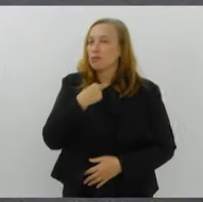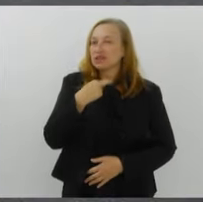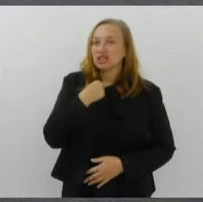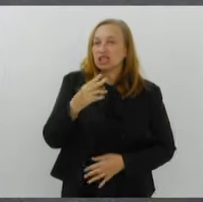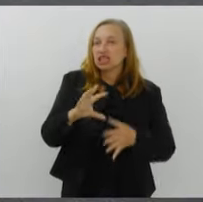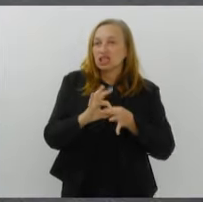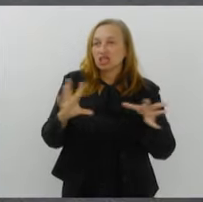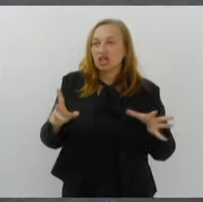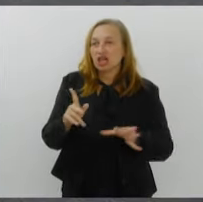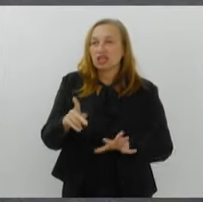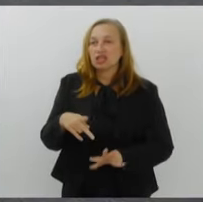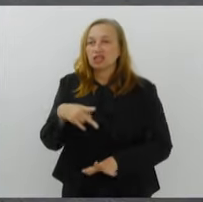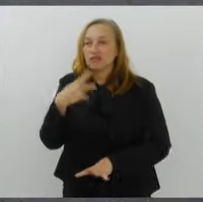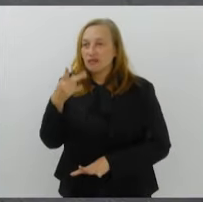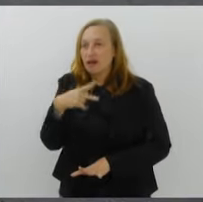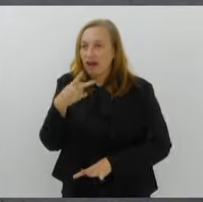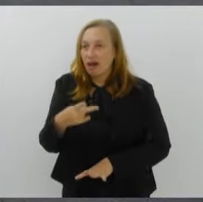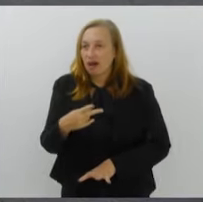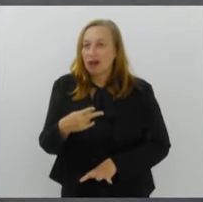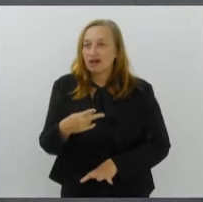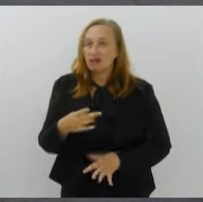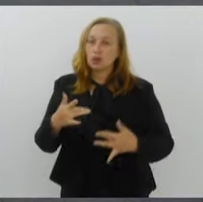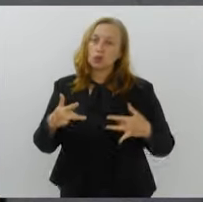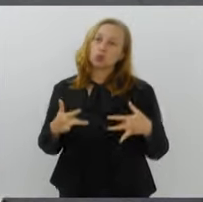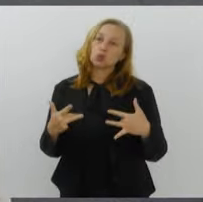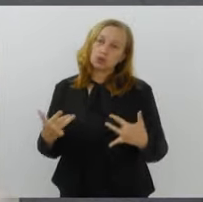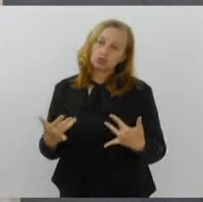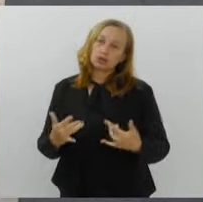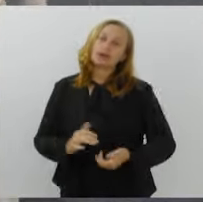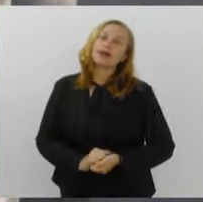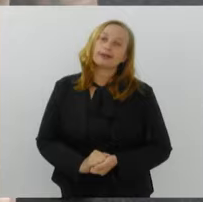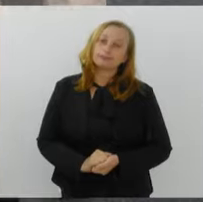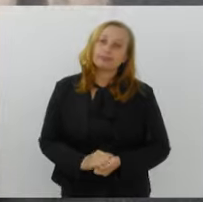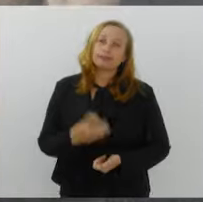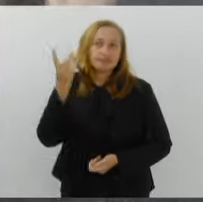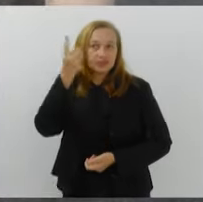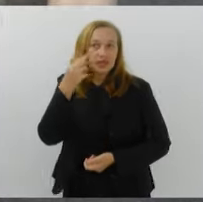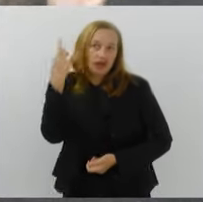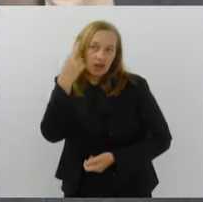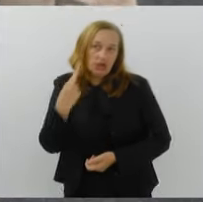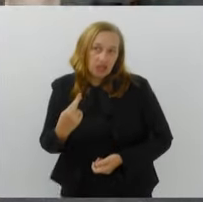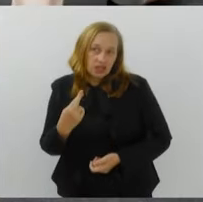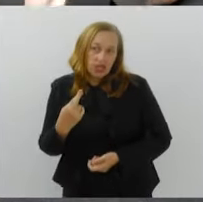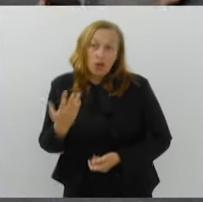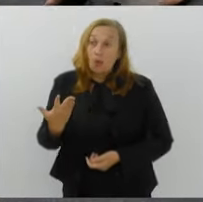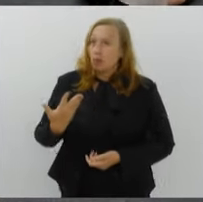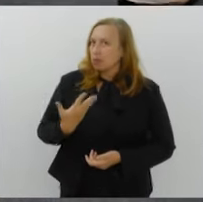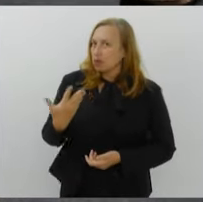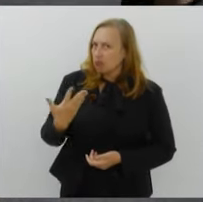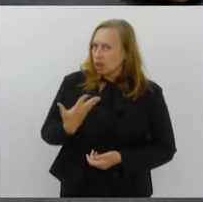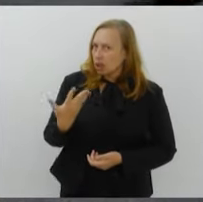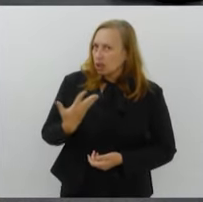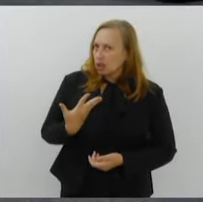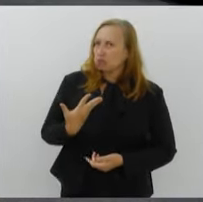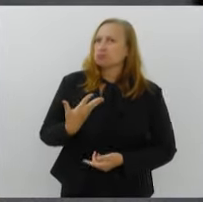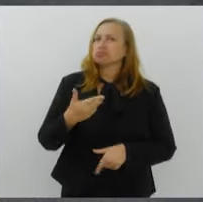usar a palavra no microfone para me solidarizar com a deputada Renata Souza, uma companheira de bancada